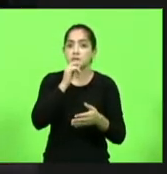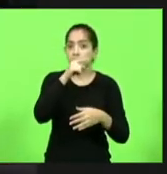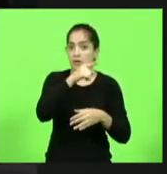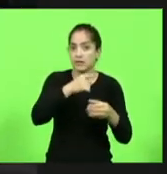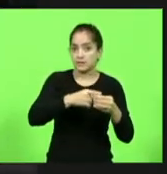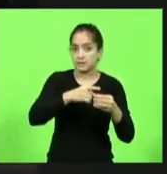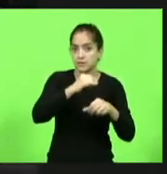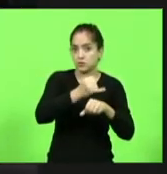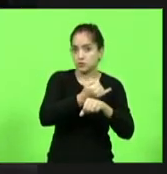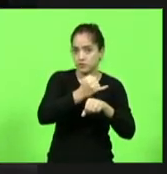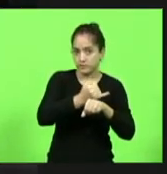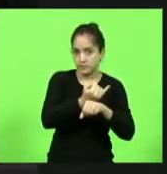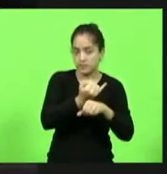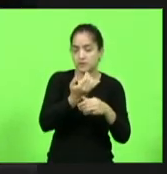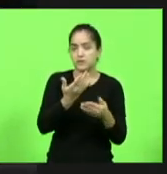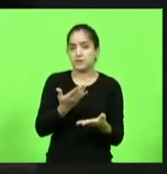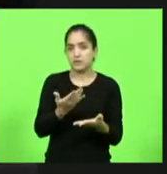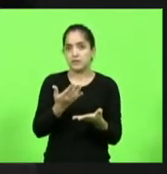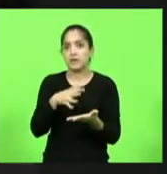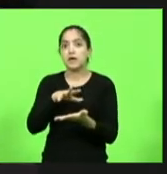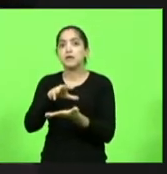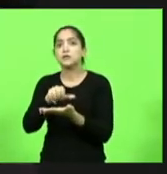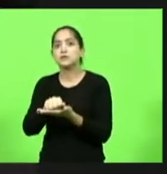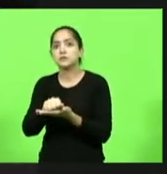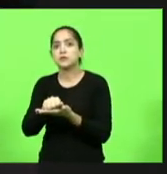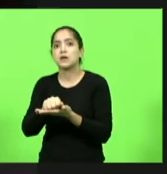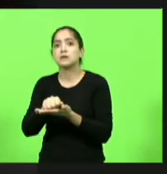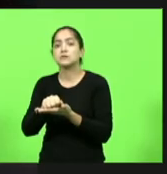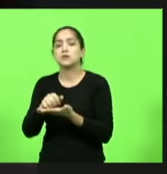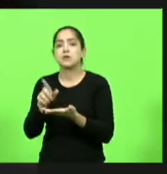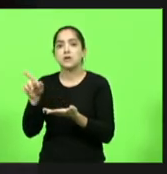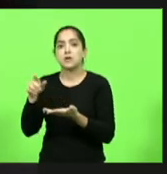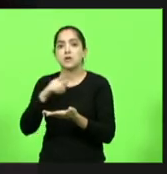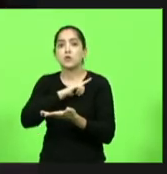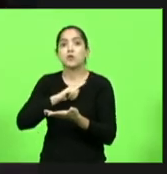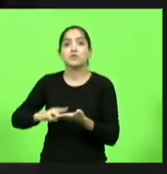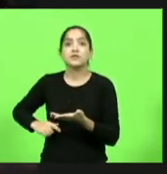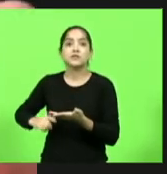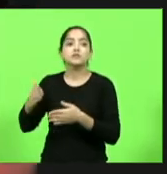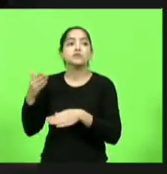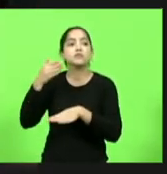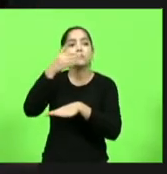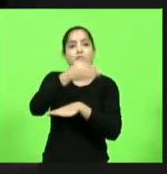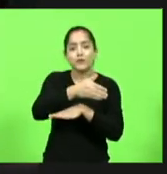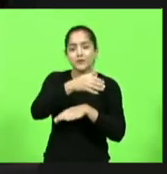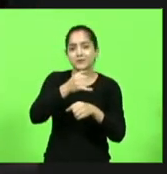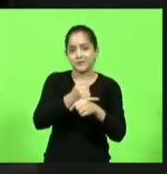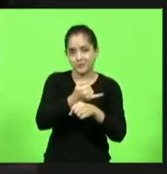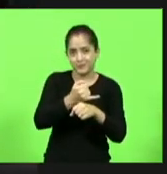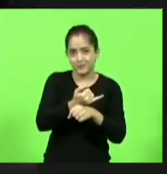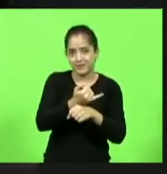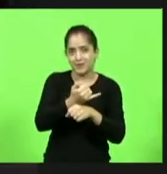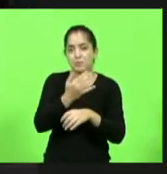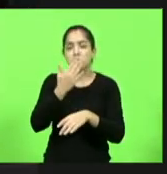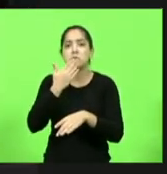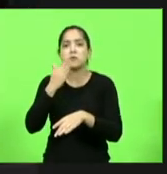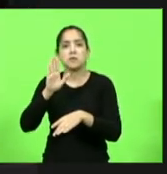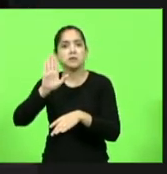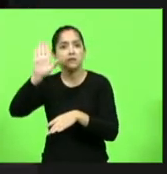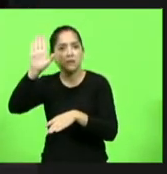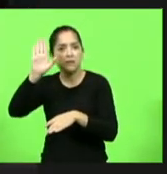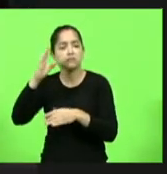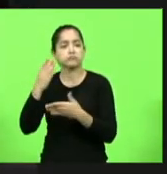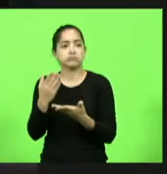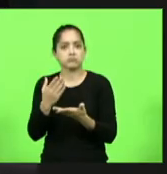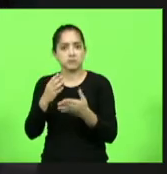tenho aqui registrado uma passagem do governador por Joinville, prometeu lá uma ordem de serviço para